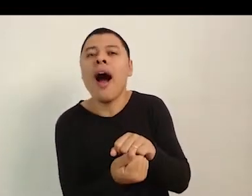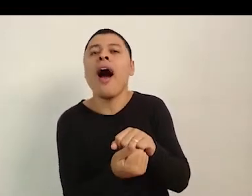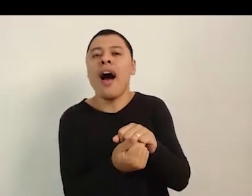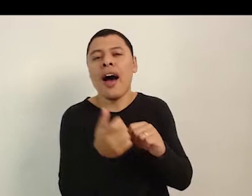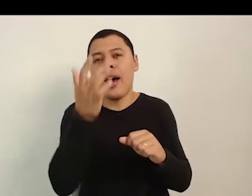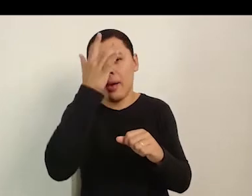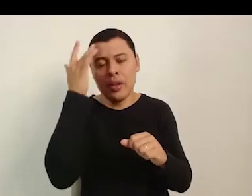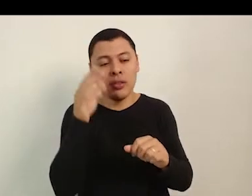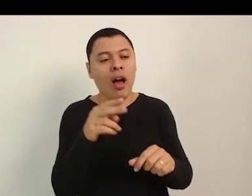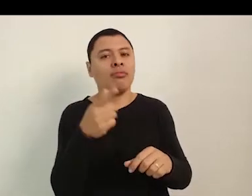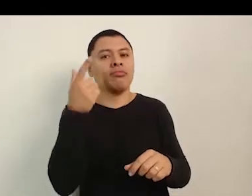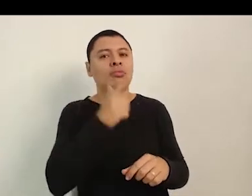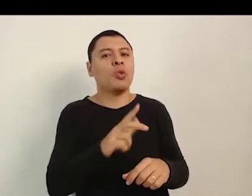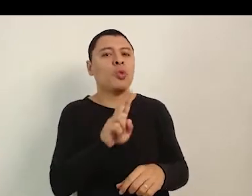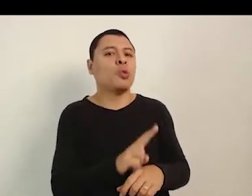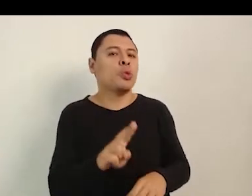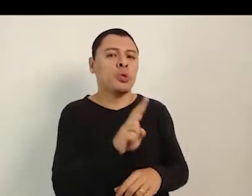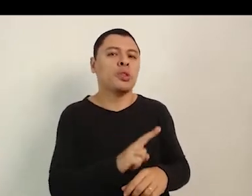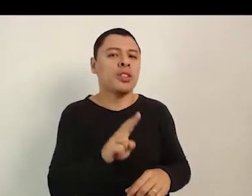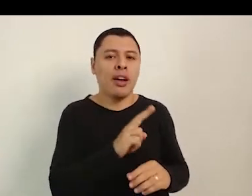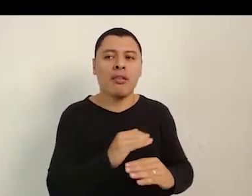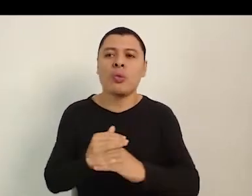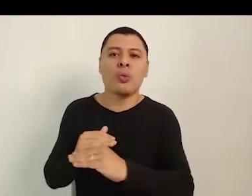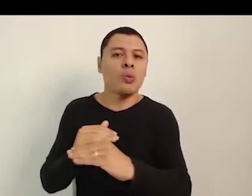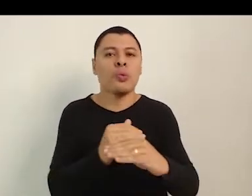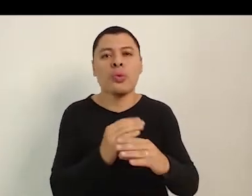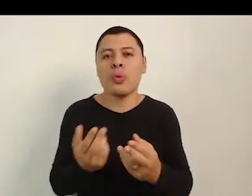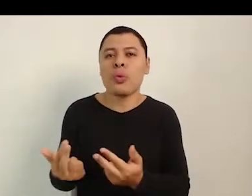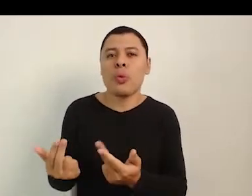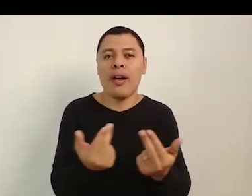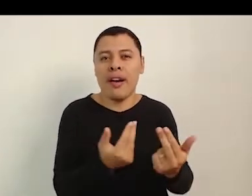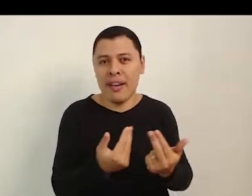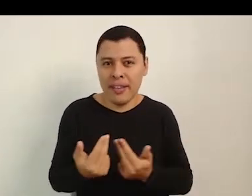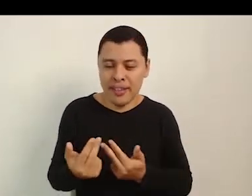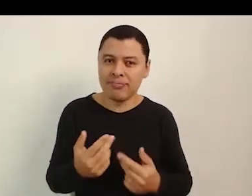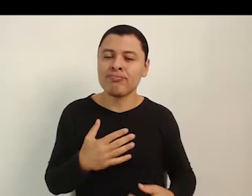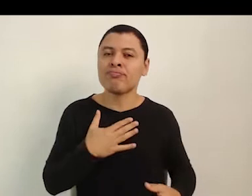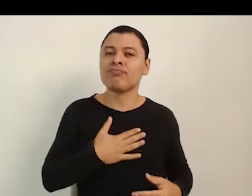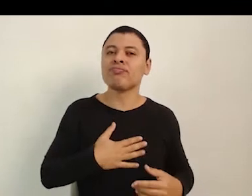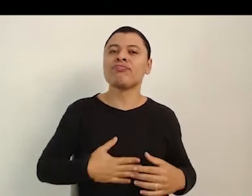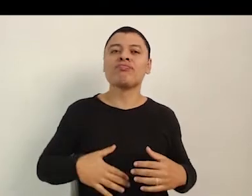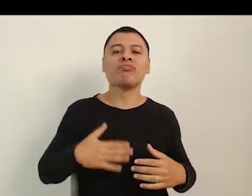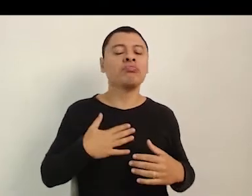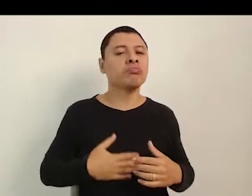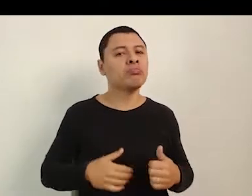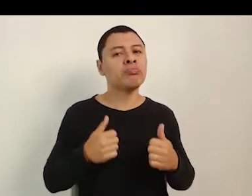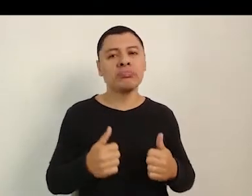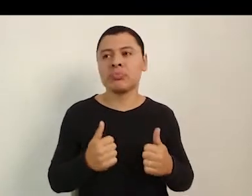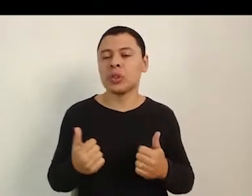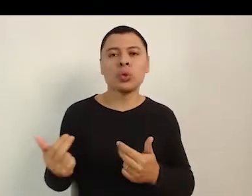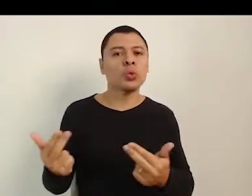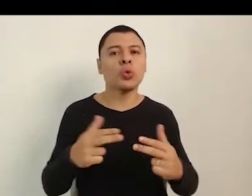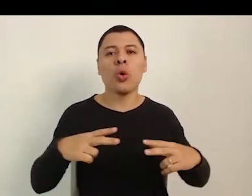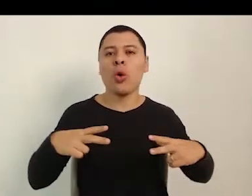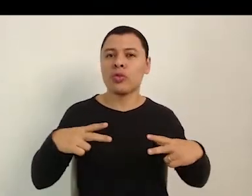acesso igualitário, conseguir o seu serviço, o seu produto, né, de uma forma confortável para todo mundo. É isso que a